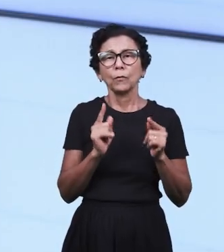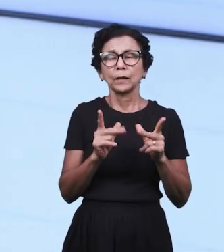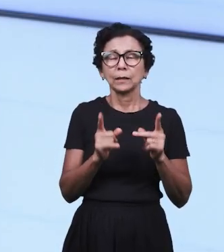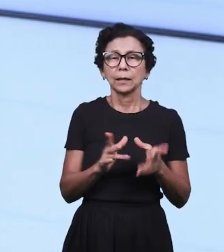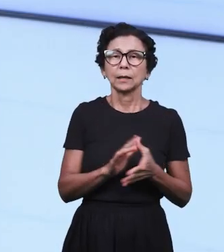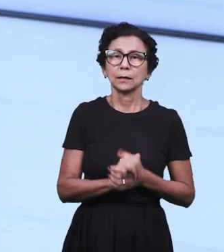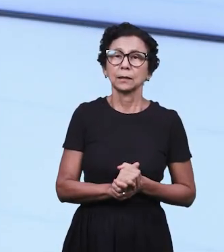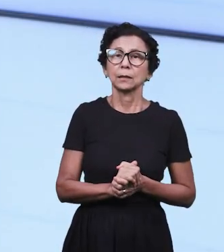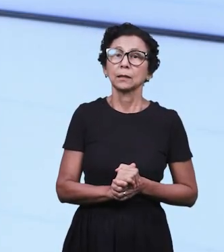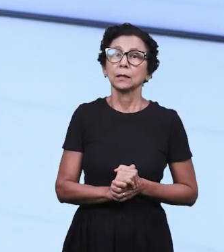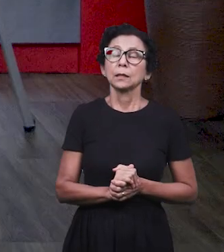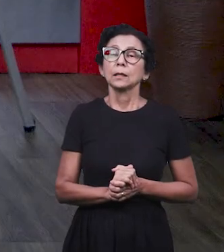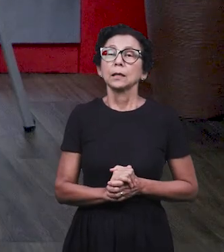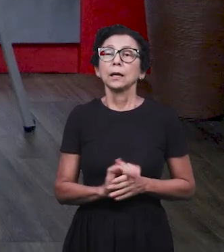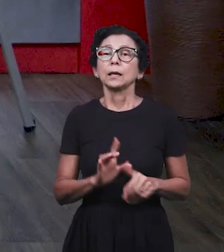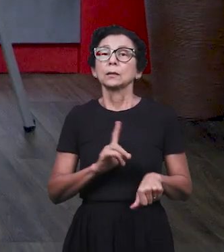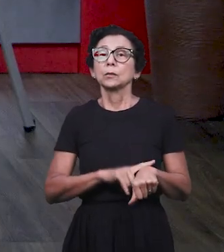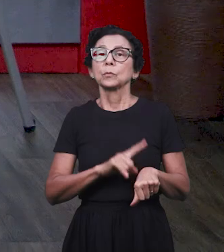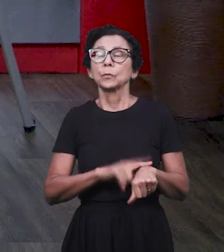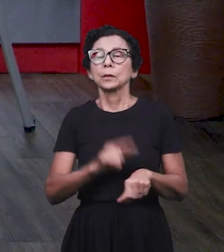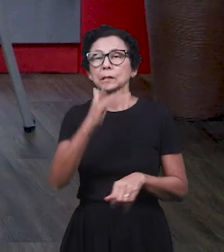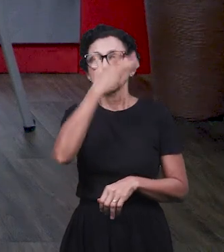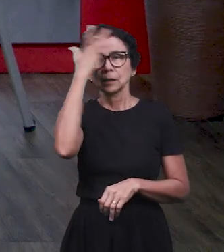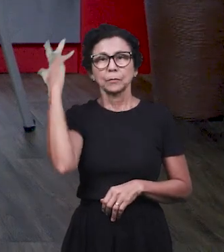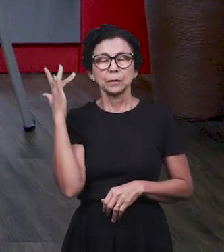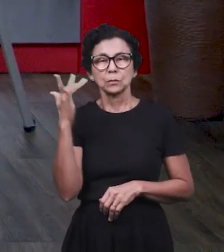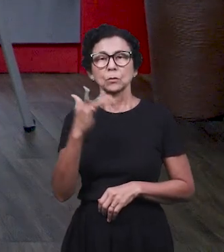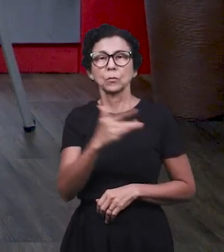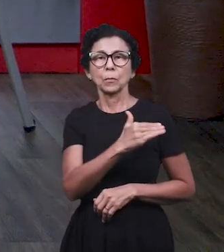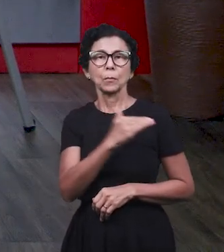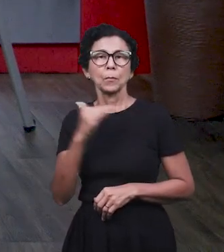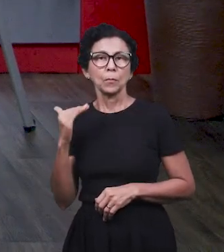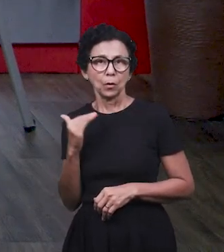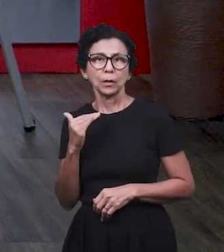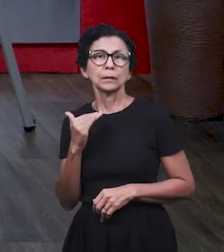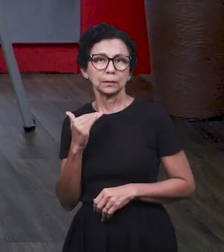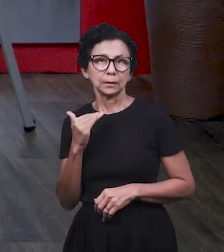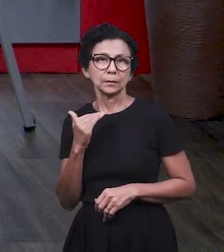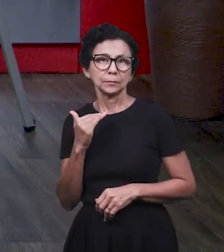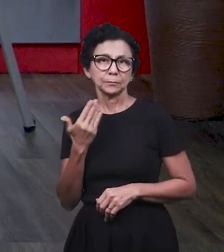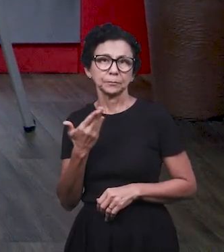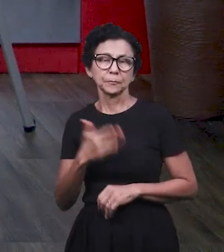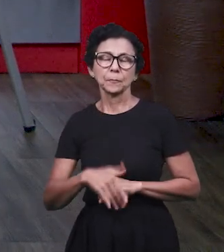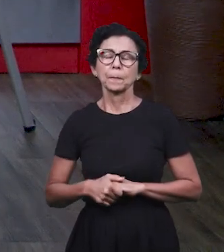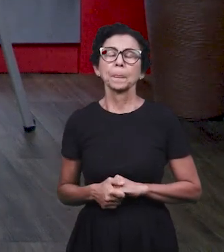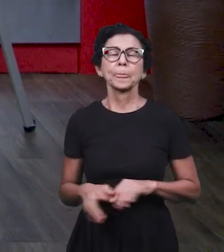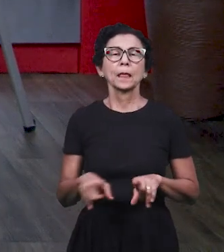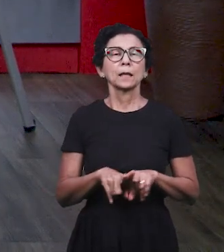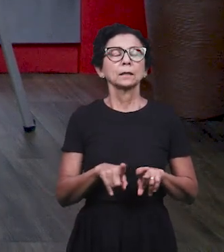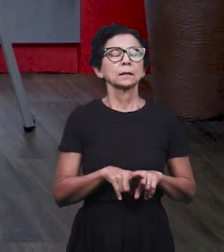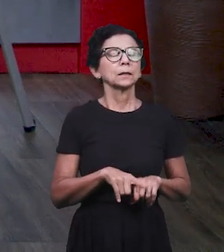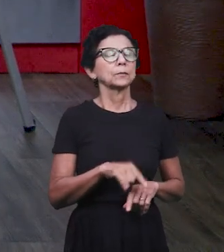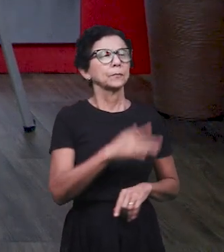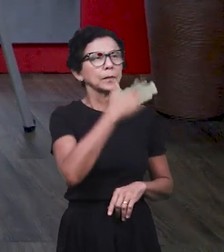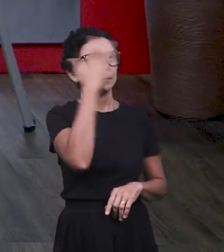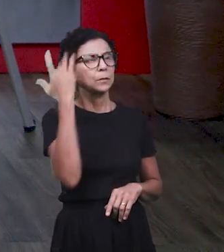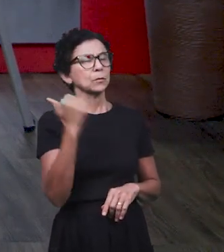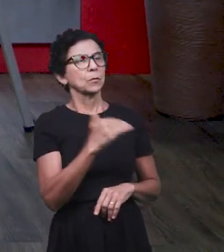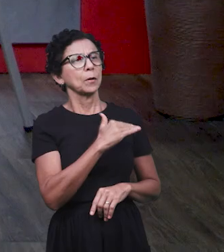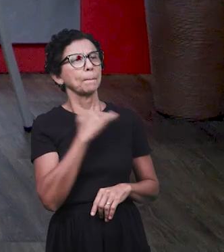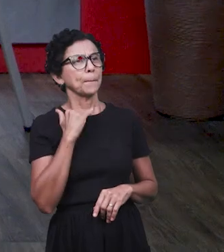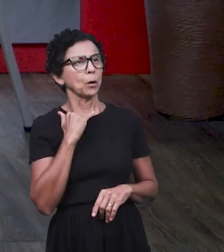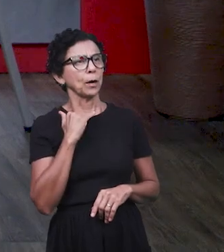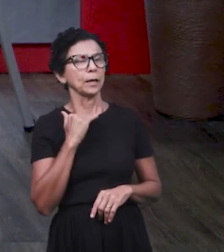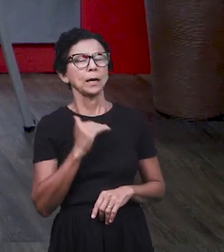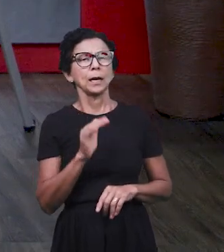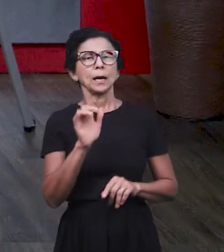do titular. O que nós vemos muitas vezes, o que acontece de uma pessoa falecer, e os herdeiros não